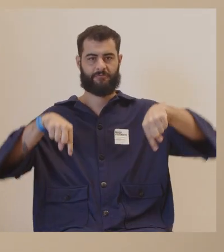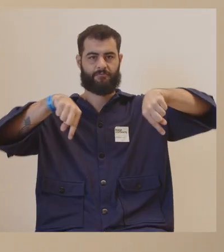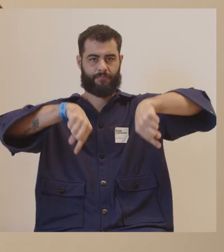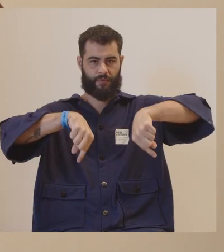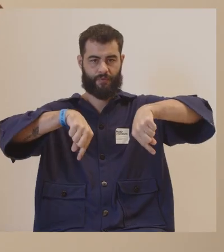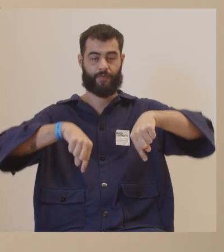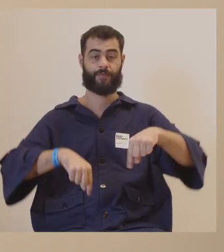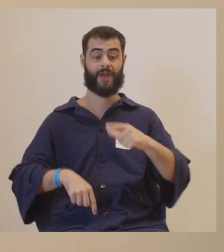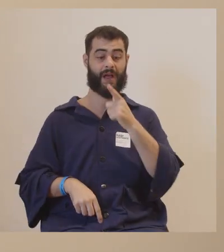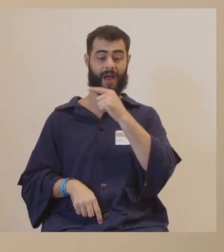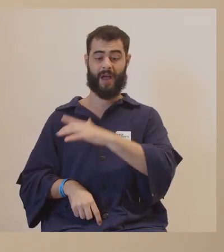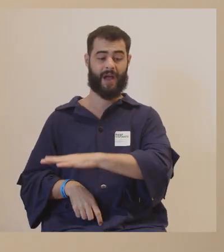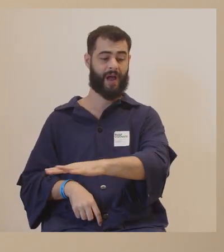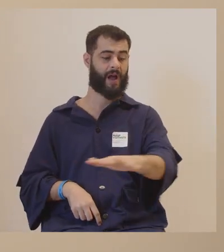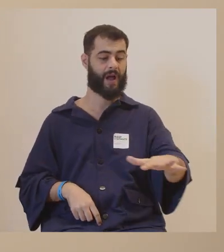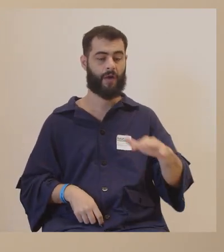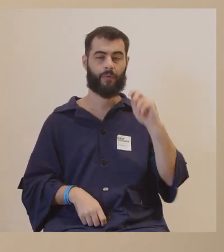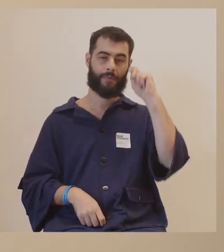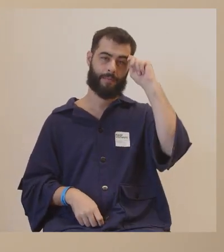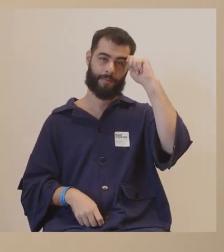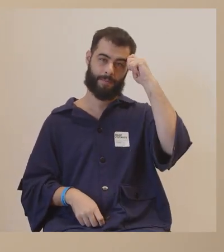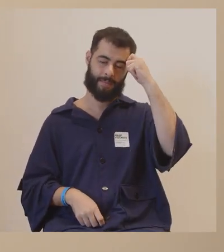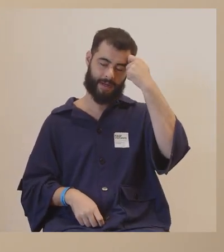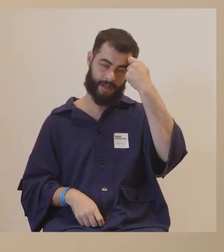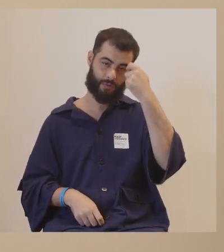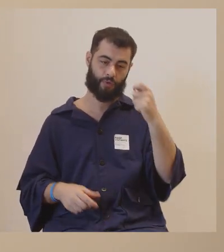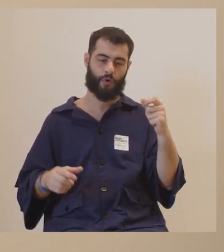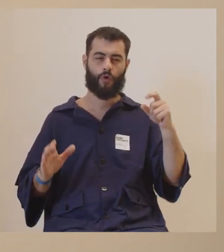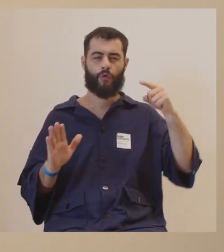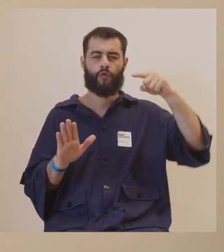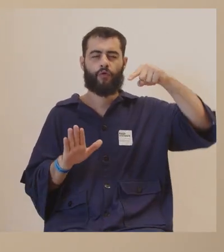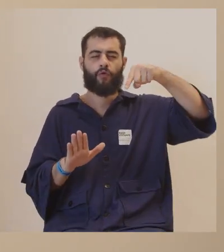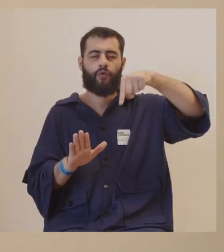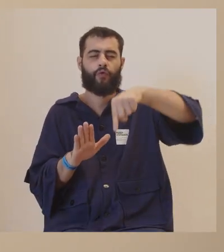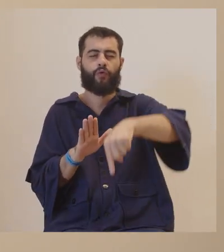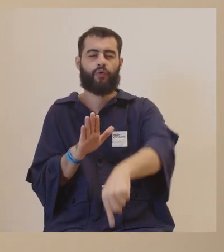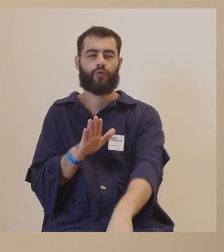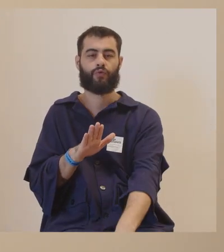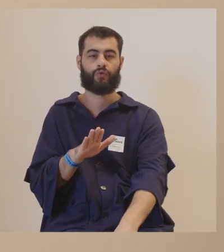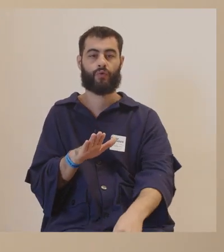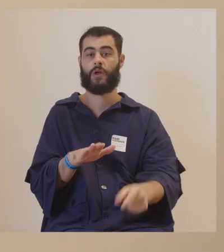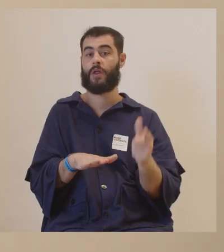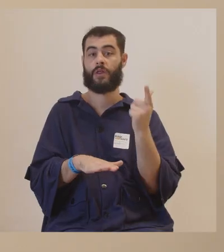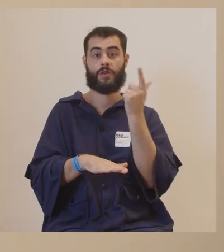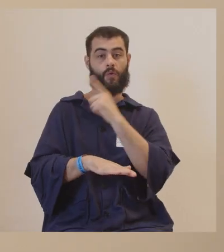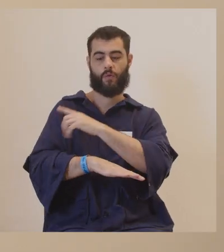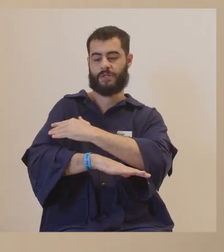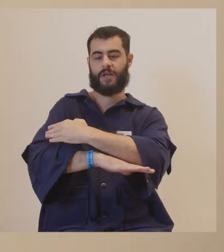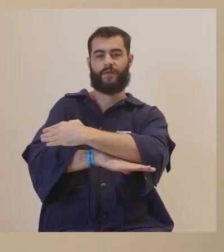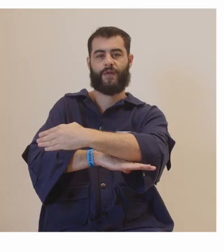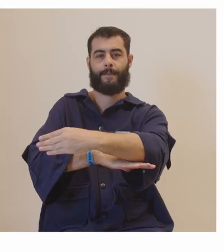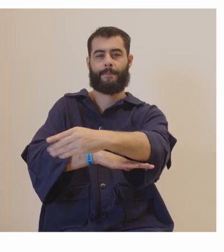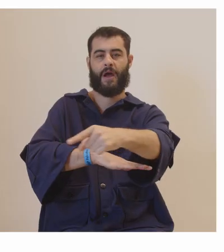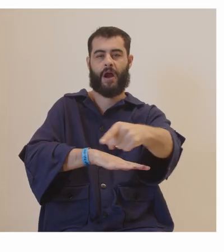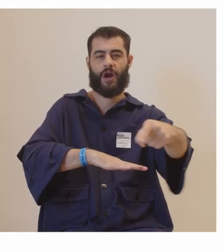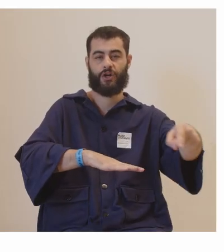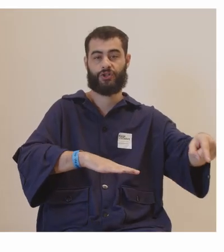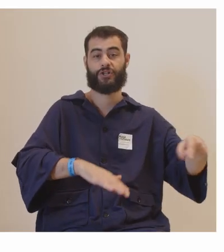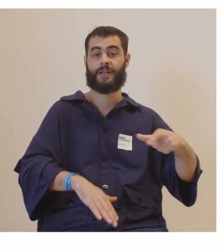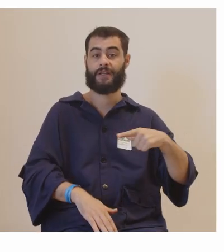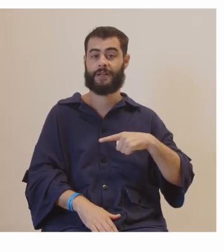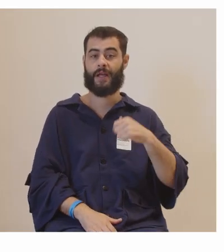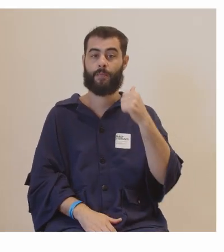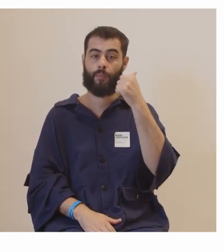negra, sobre a água profunda de um pequeno rio sombreado, do qual não vemos a margem que o quadro corta, 2 jovens com